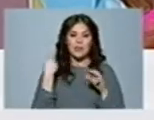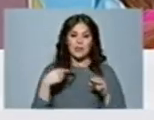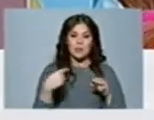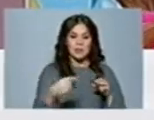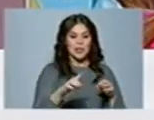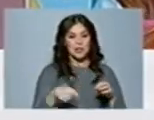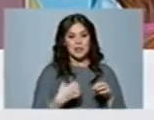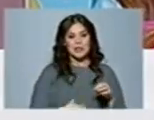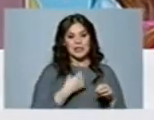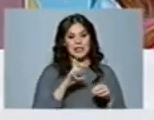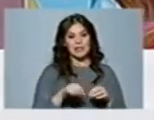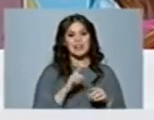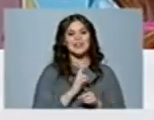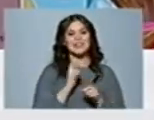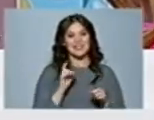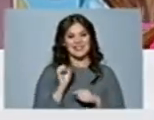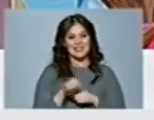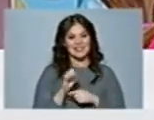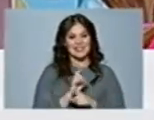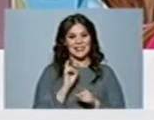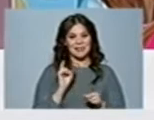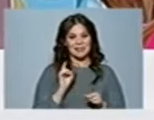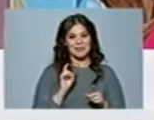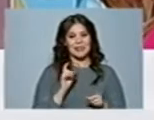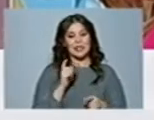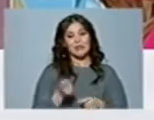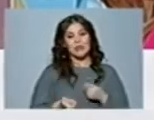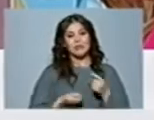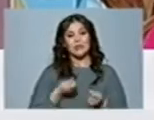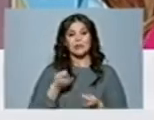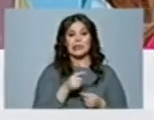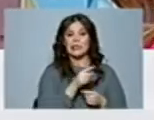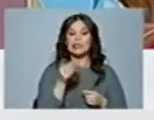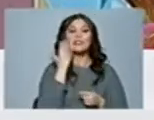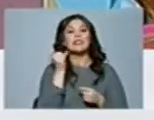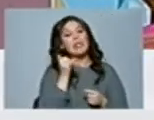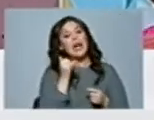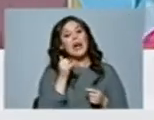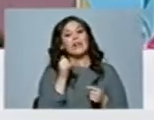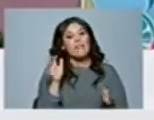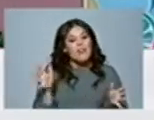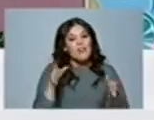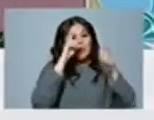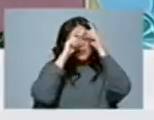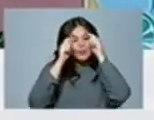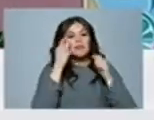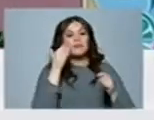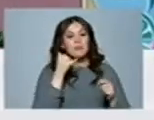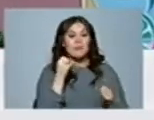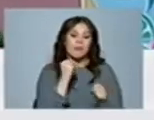o nível de empregabilidade deve ser imenso. Felizmente, eles depois têm que se fazer à vida e têm que realmente conseguir fazer com que as